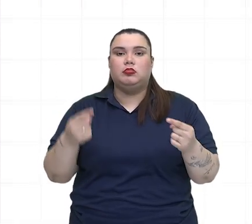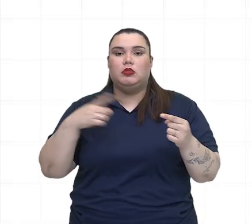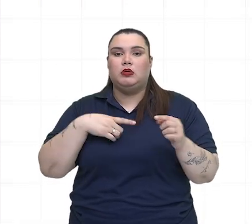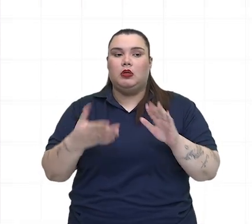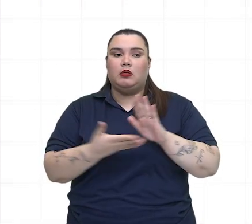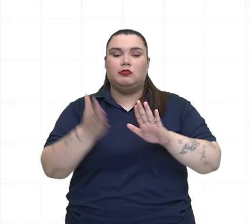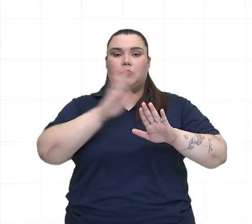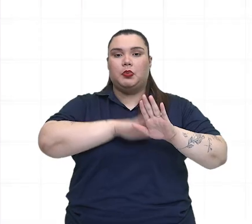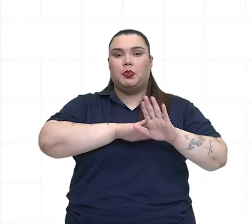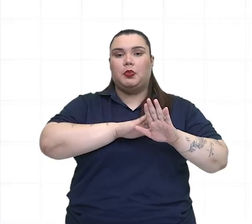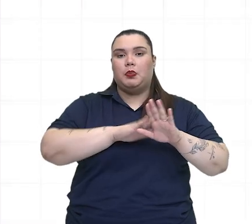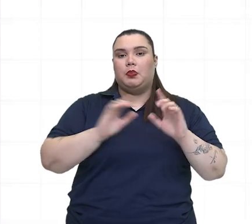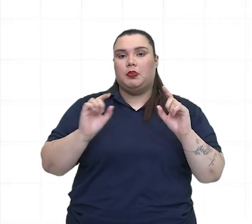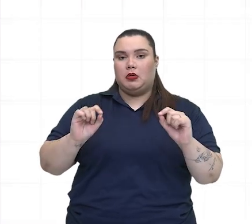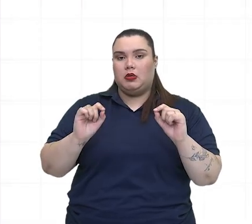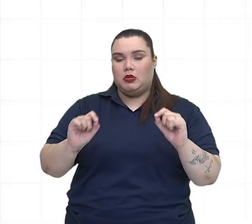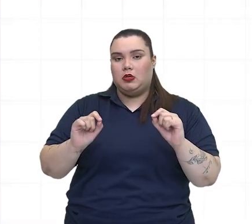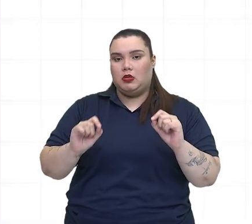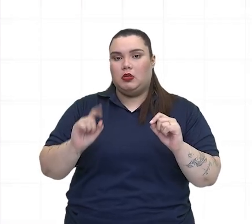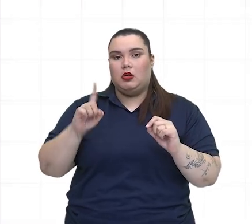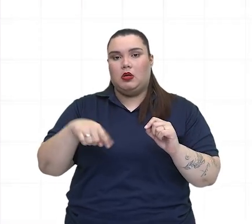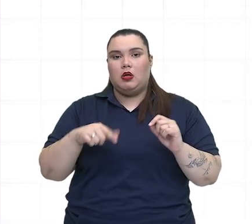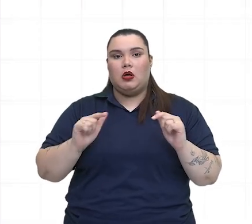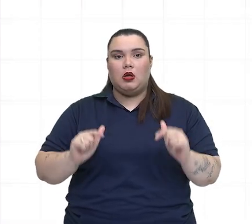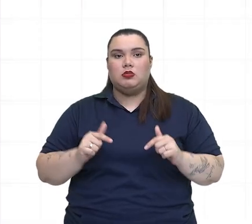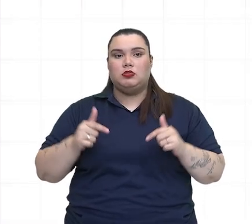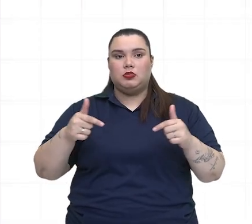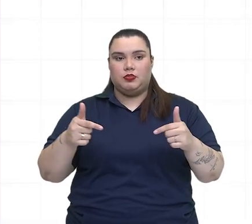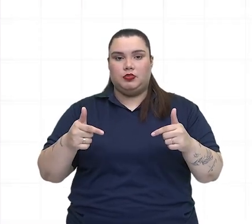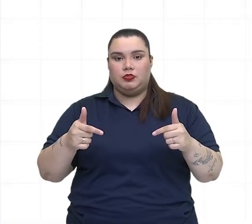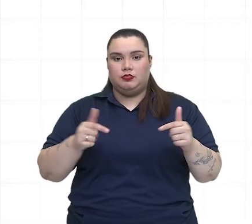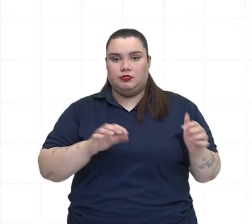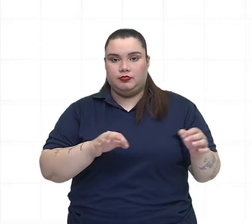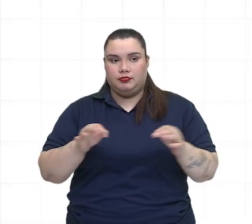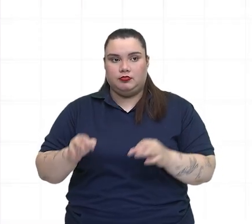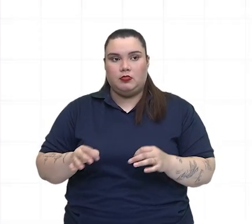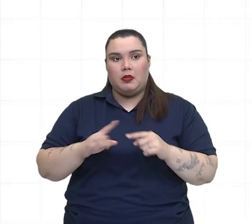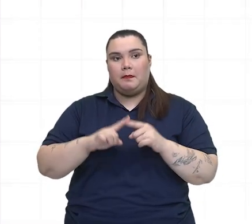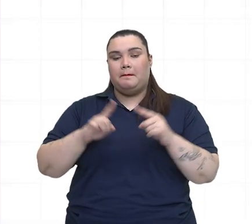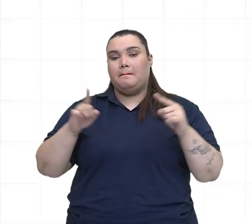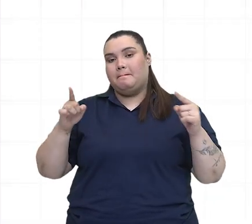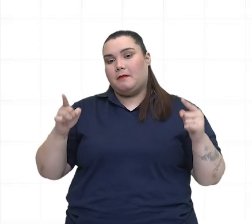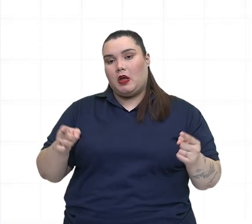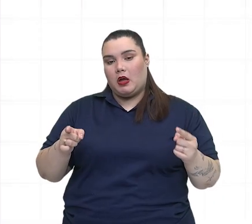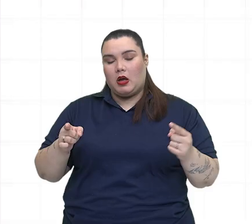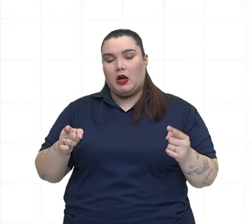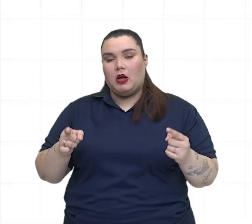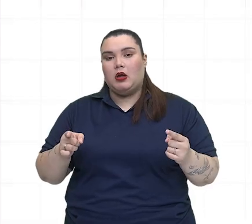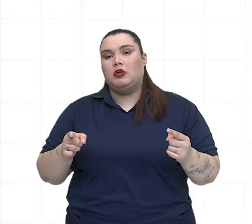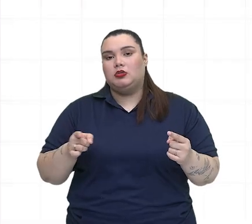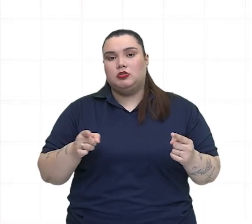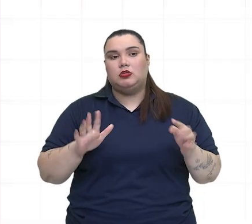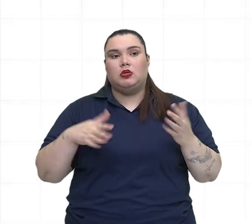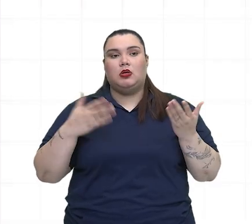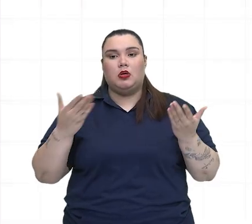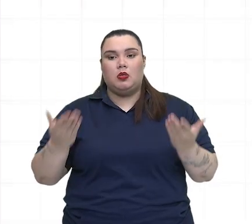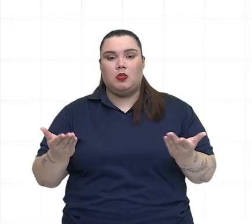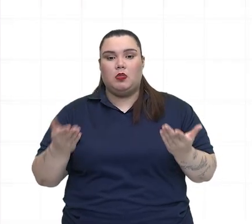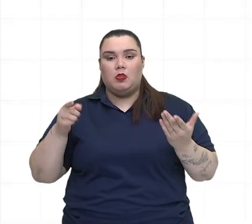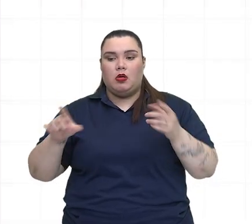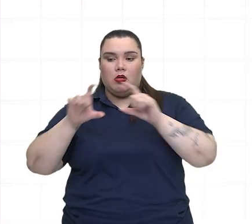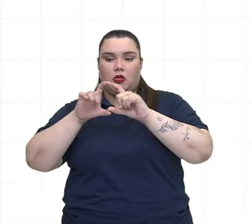está por trás são as operações. É claro que tanto